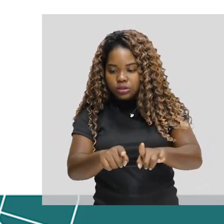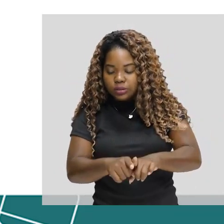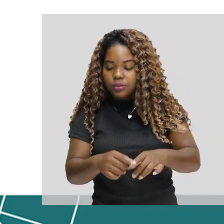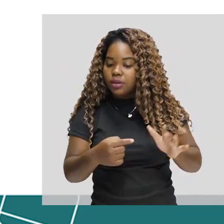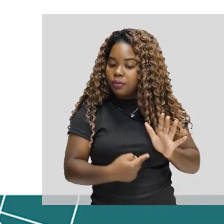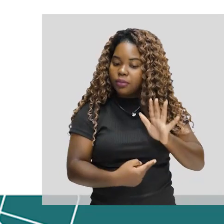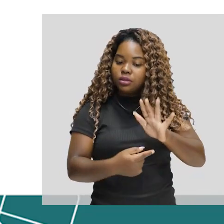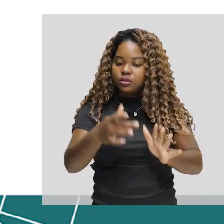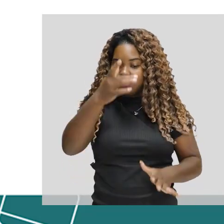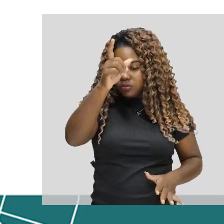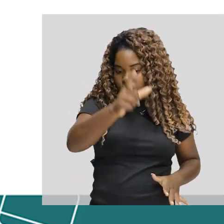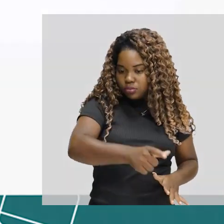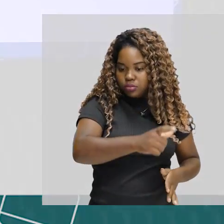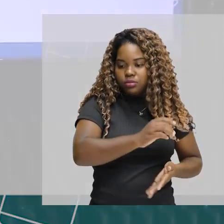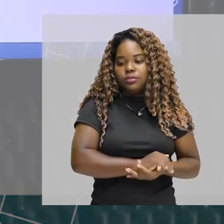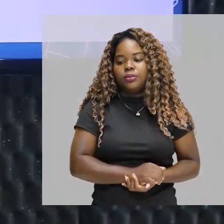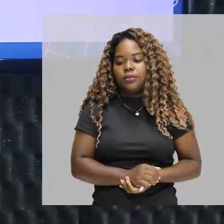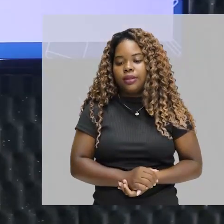apresenta